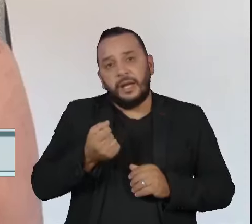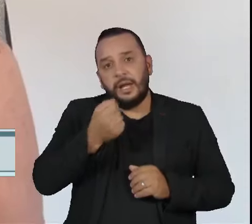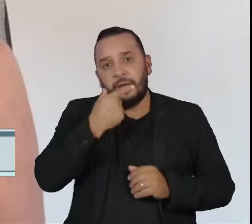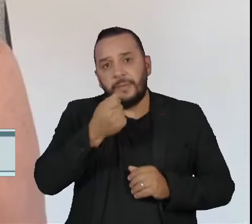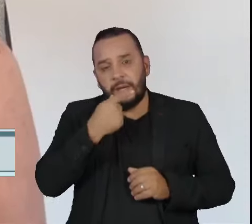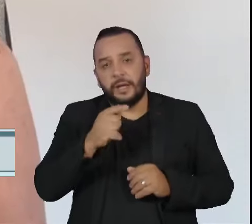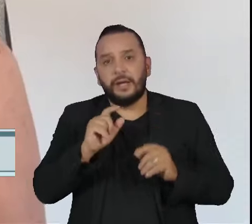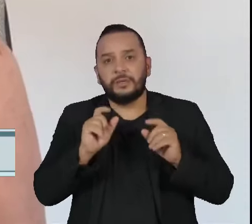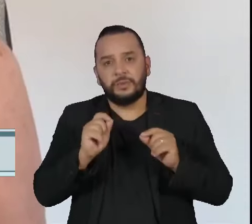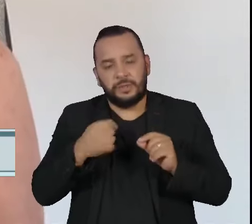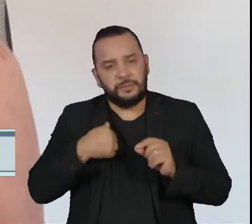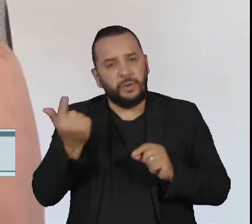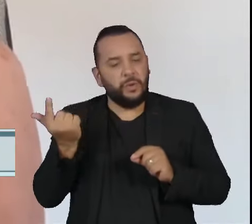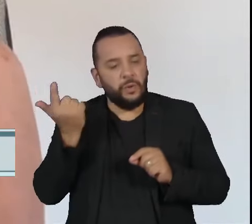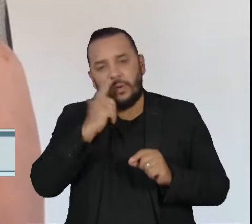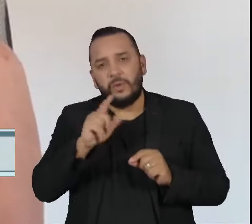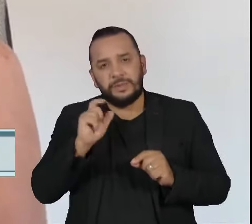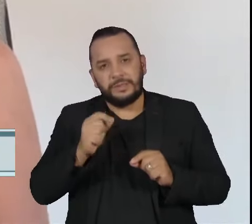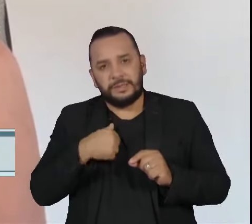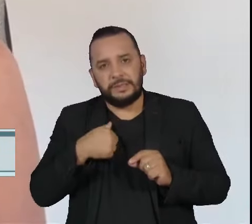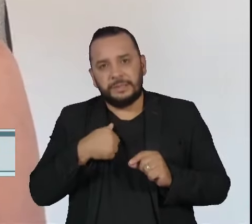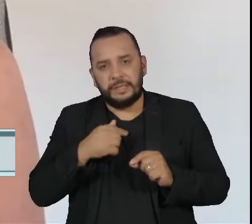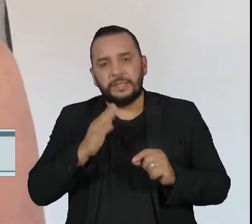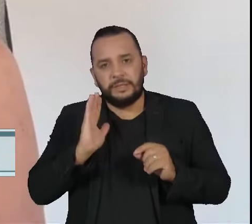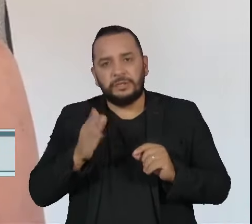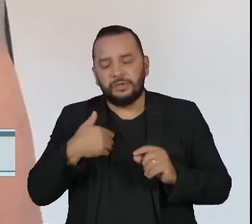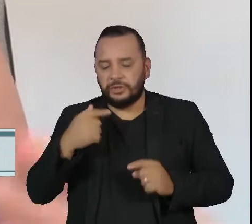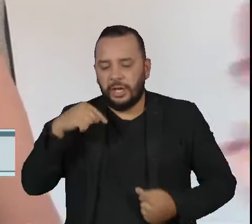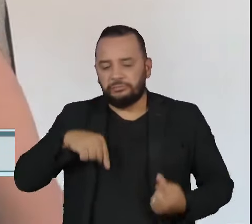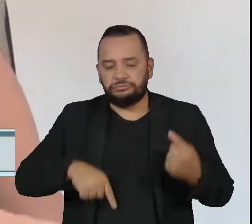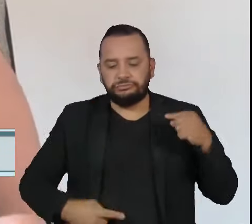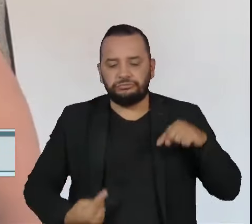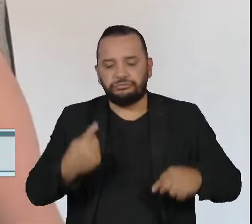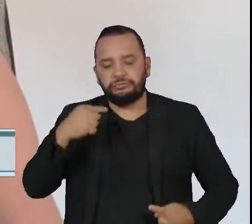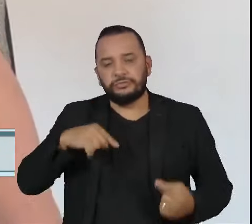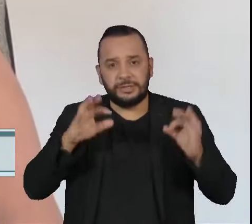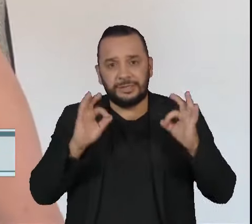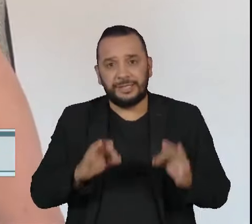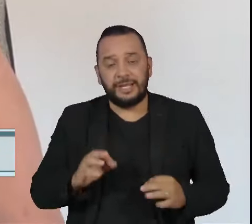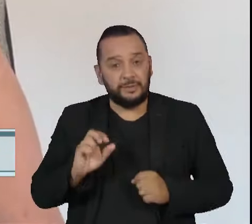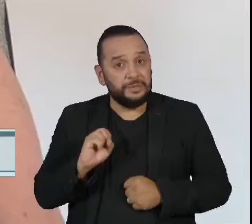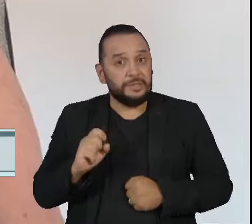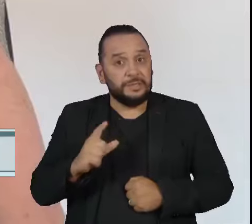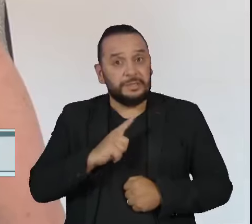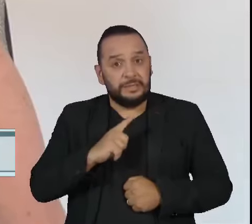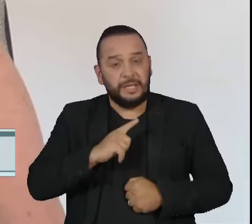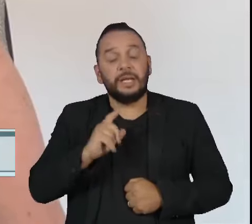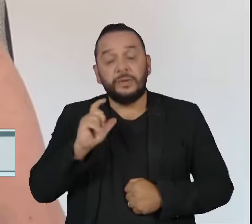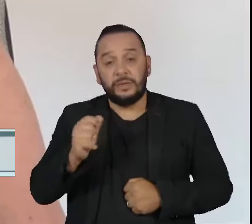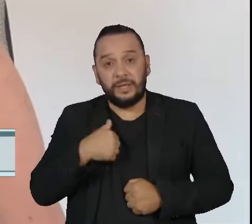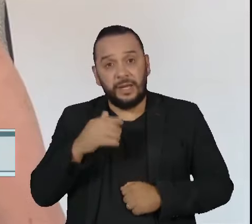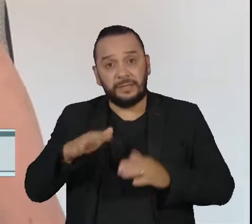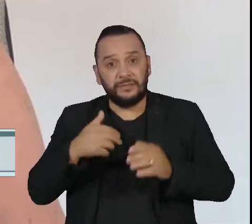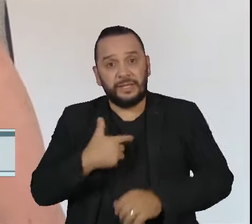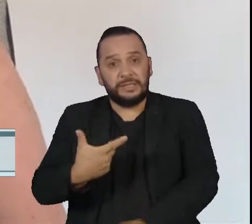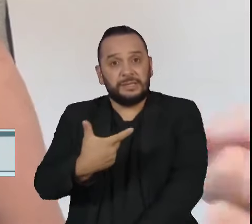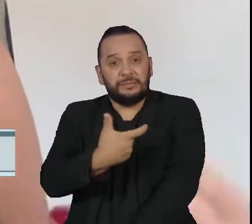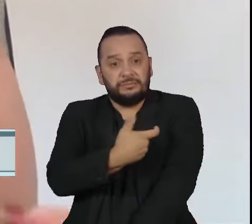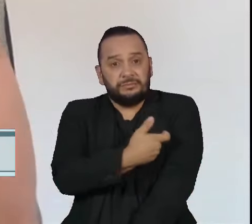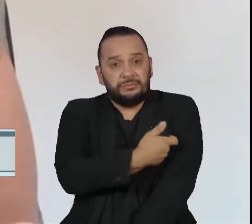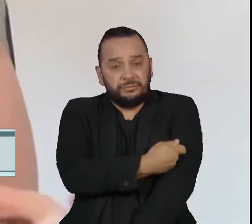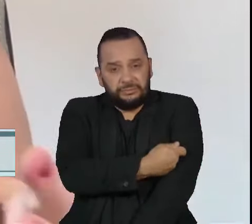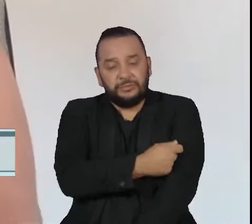produz. Então, se no caso ele tem hemofilia A, ele não produz o fator 8, ele tem que fazer reposição endovenosa desse fator